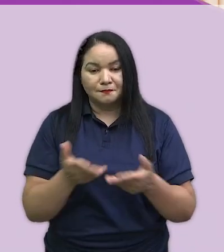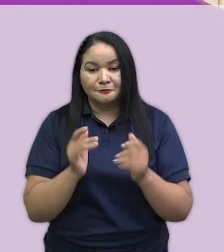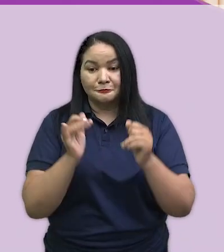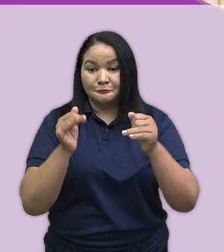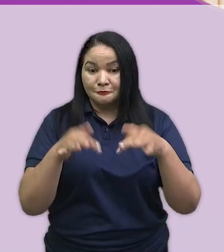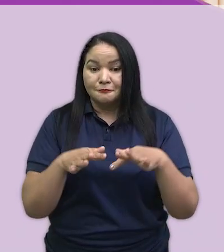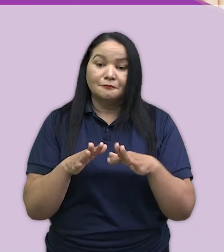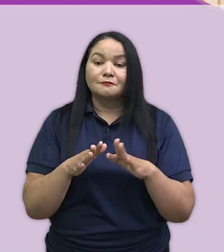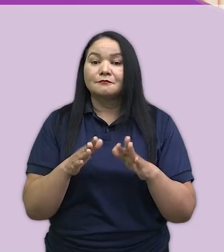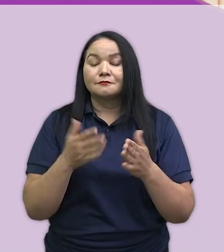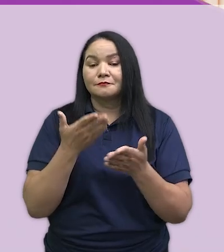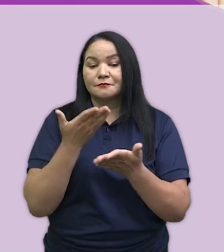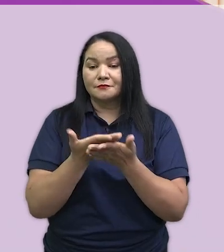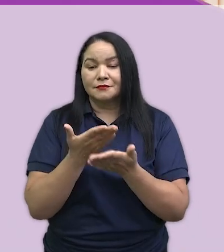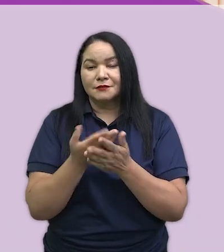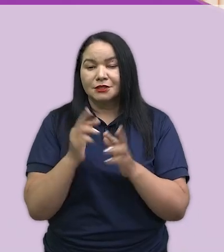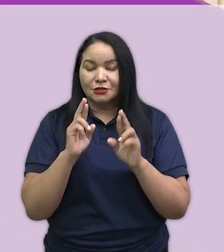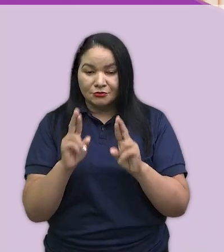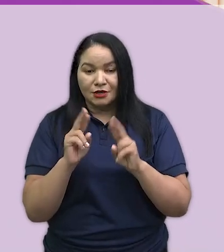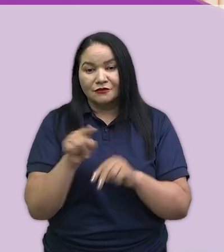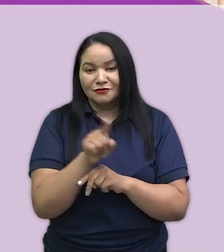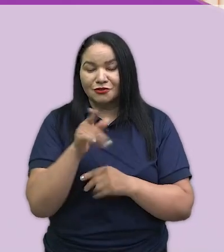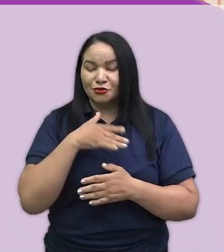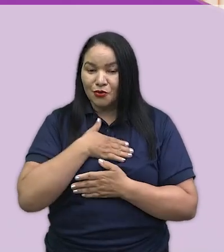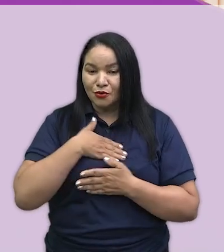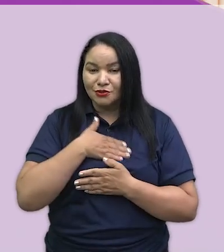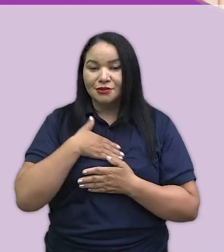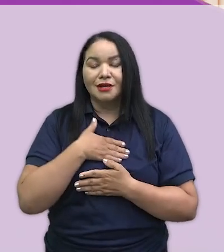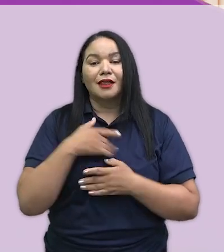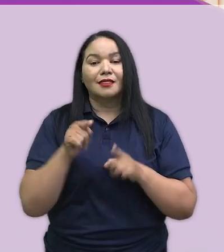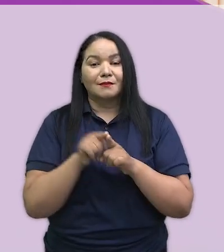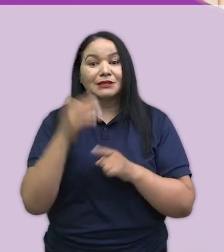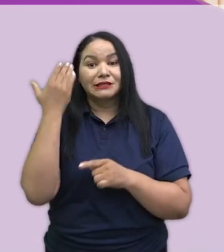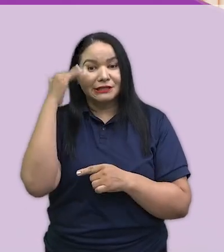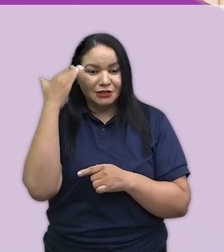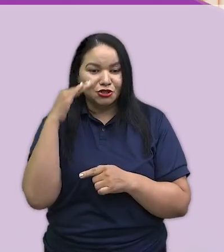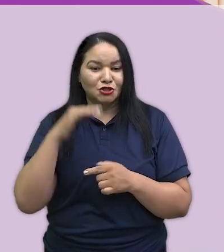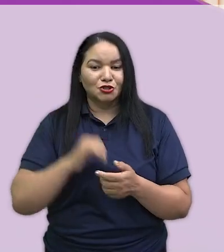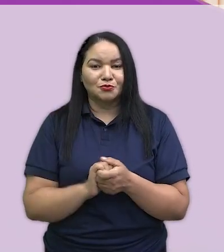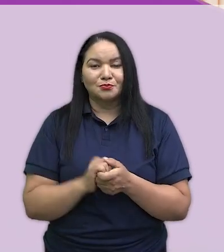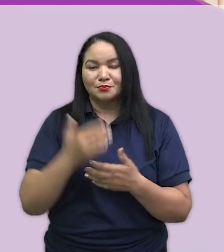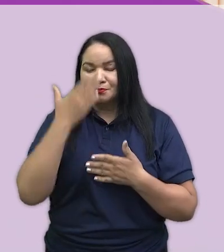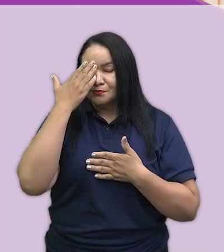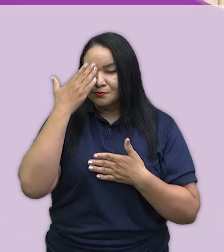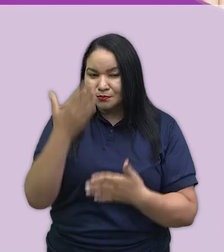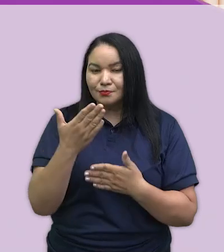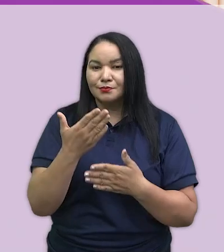chegando aqui ao final dessa aula. Espero que vocês tenham gostado e compreendido o assunto, tá bom?